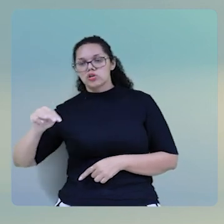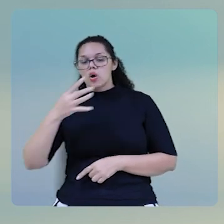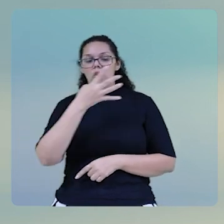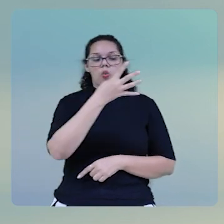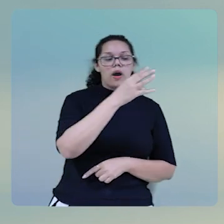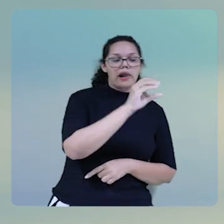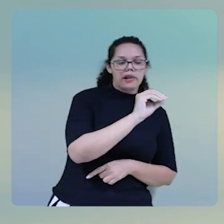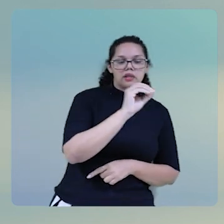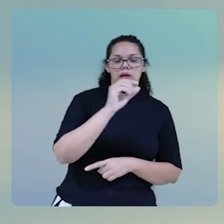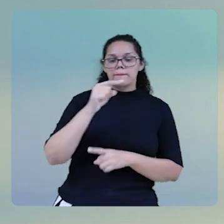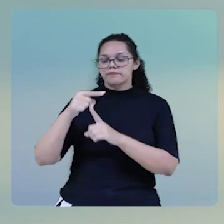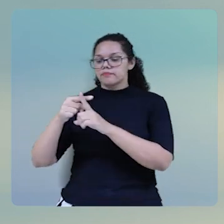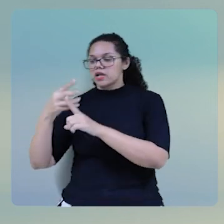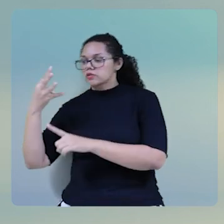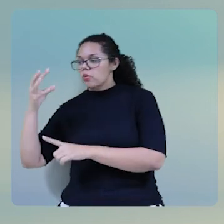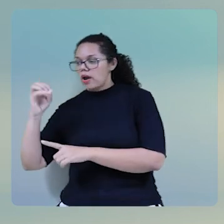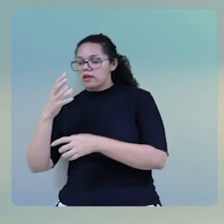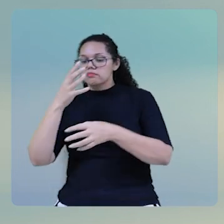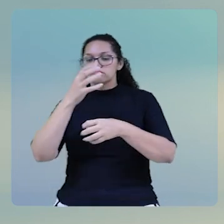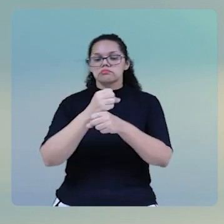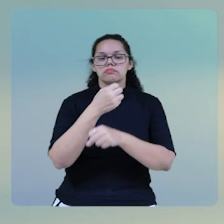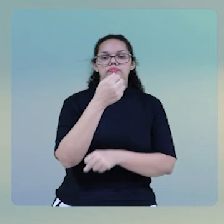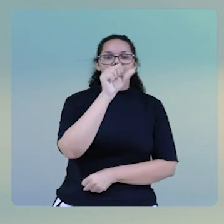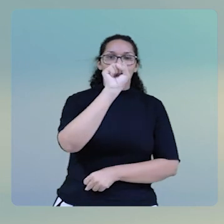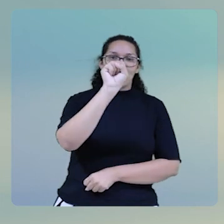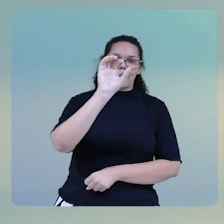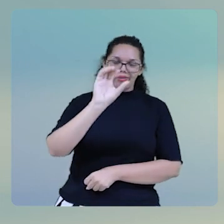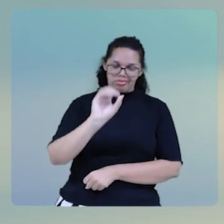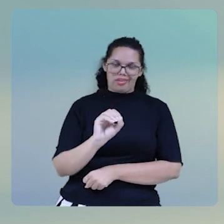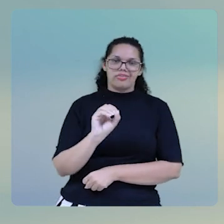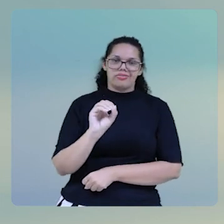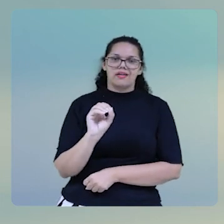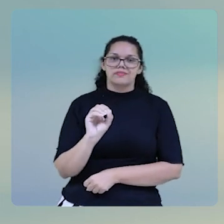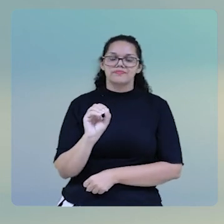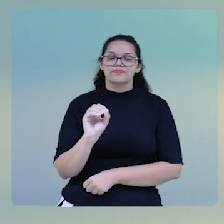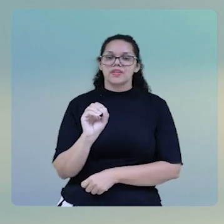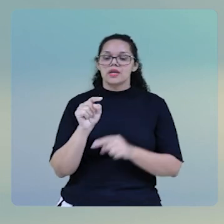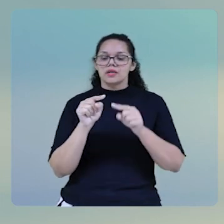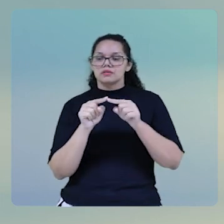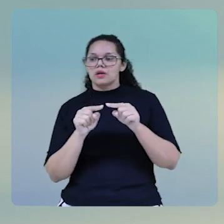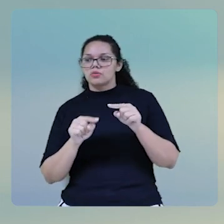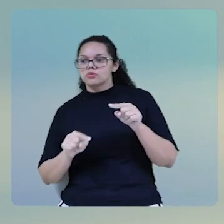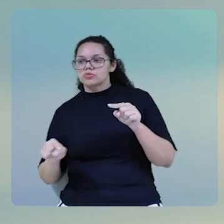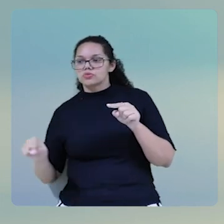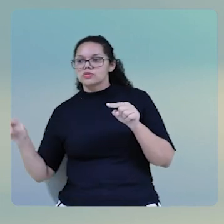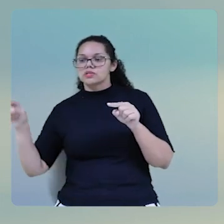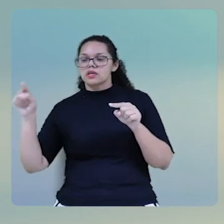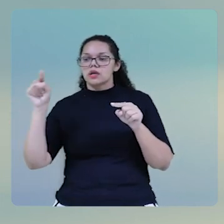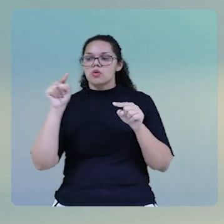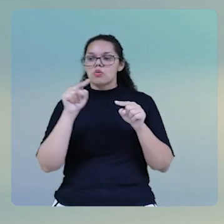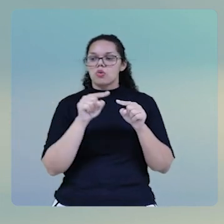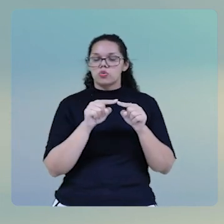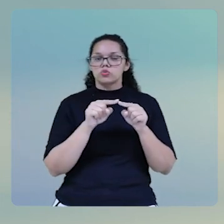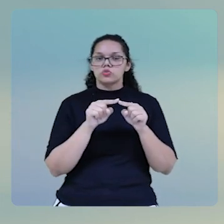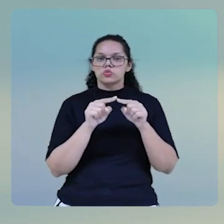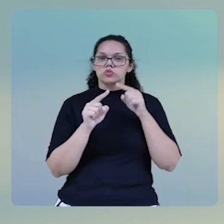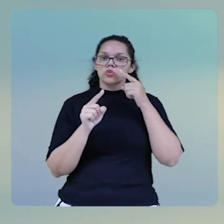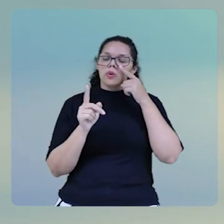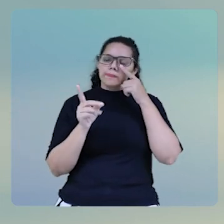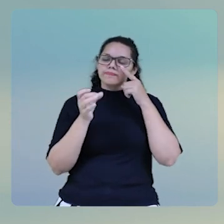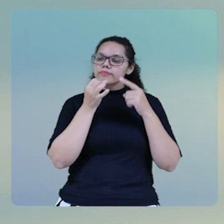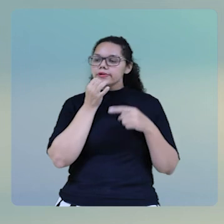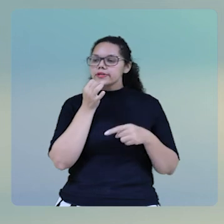pessoal. 40 com 40 dá 80. Então, o teu circuito é como se tivesse por baixo aqui, ó, aqui